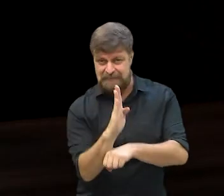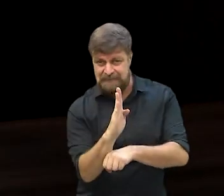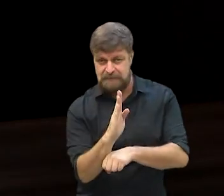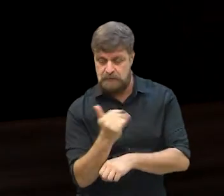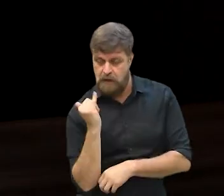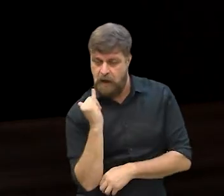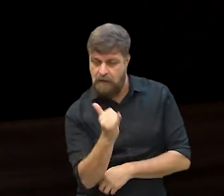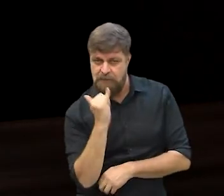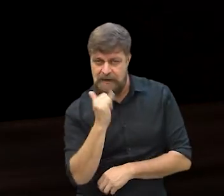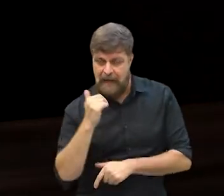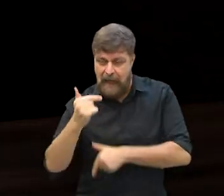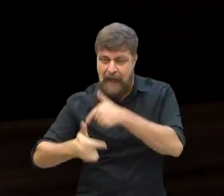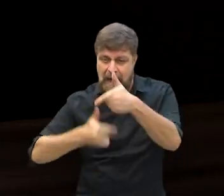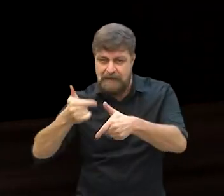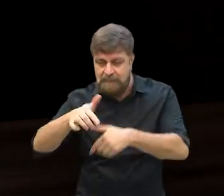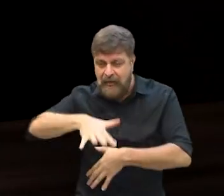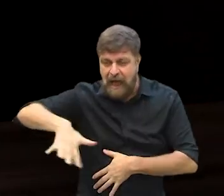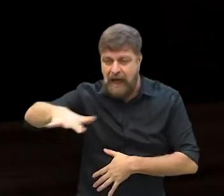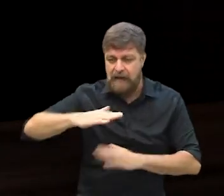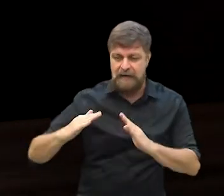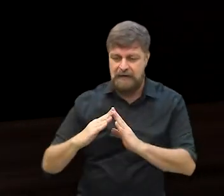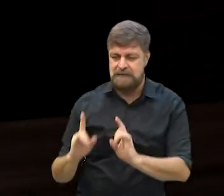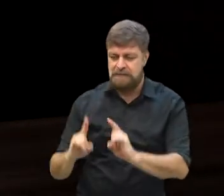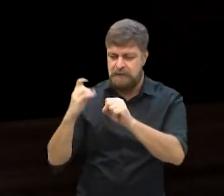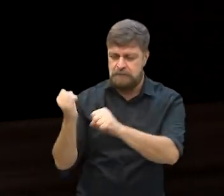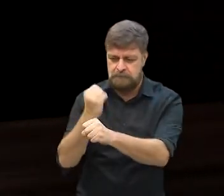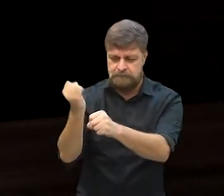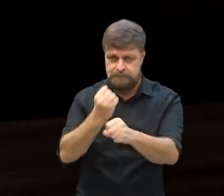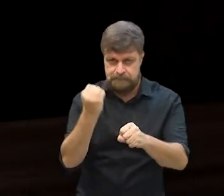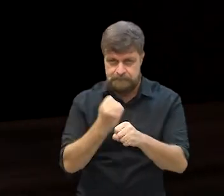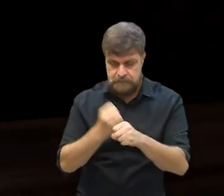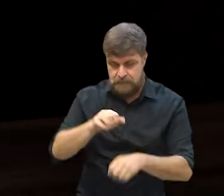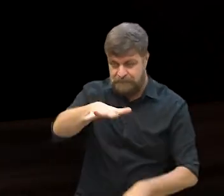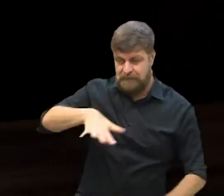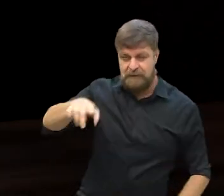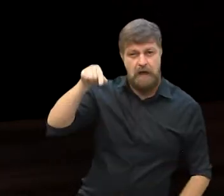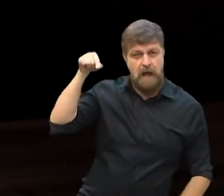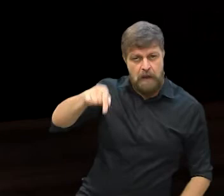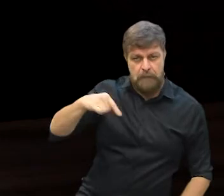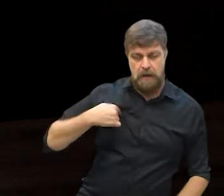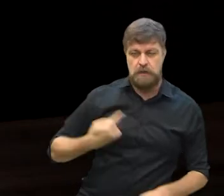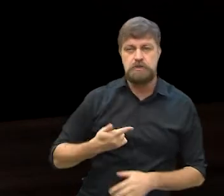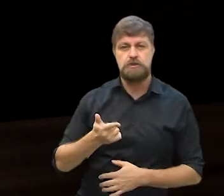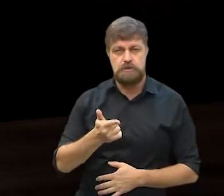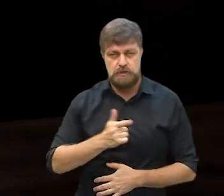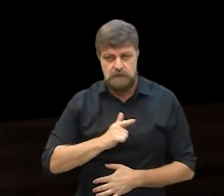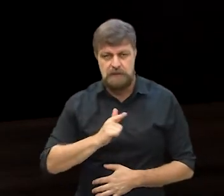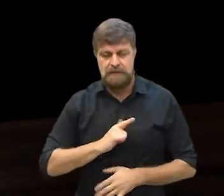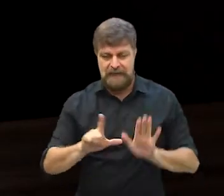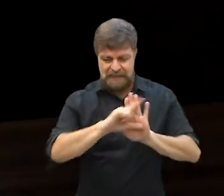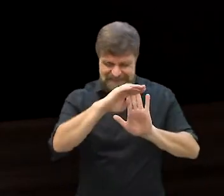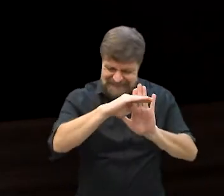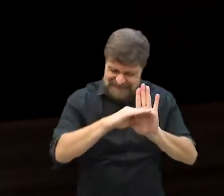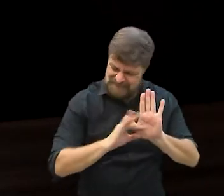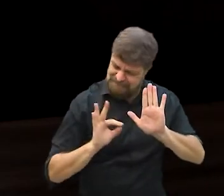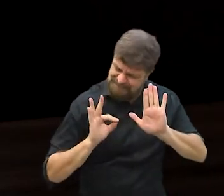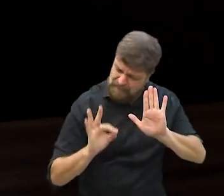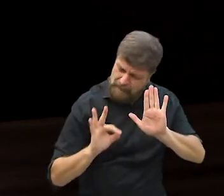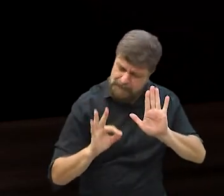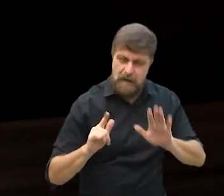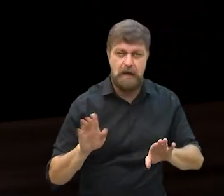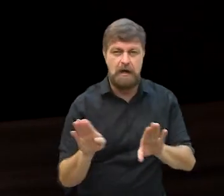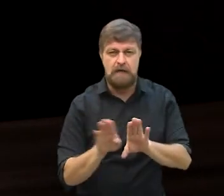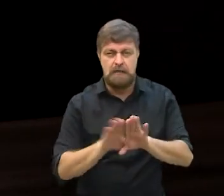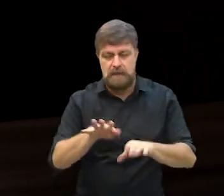país, falar em trabalhar em construção civil ou não? Nesse segmento, a gente tem boa legislação, a